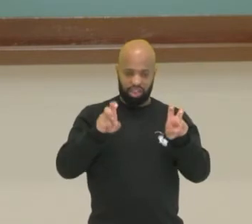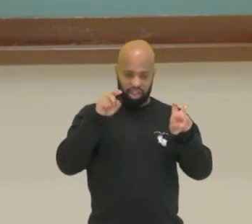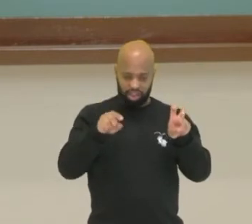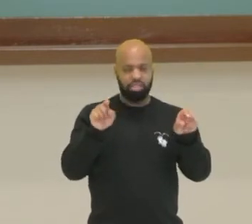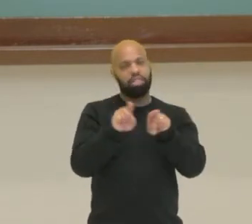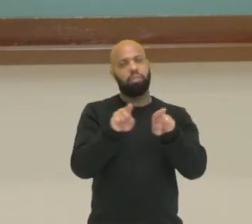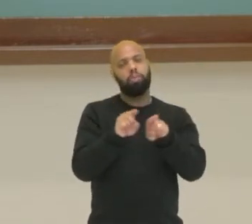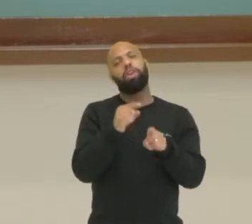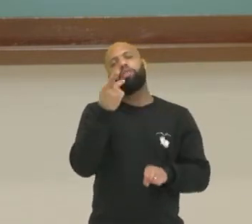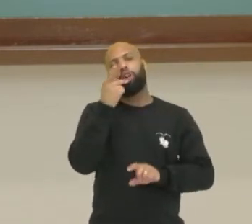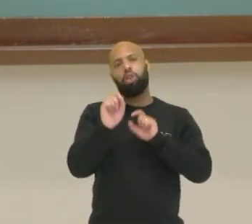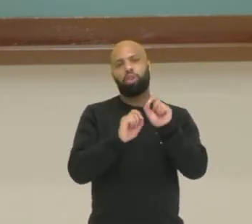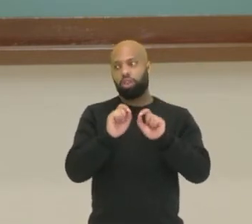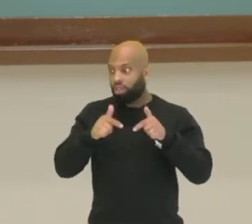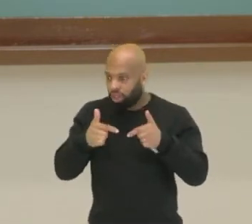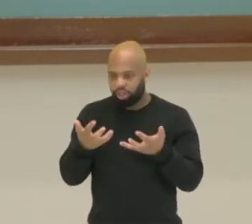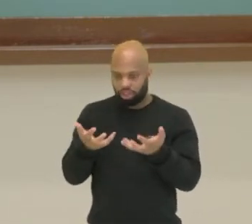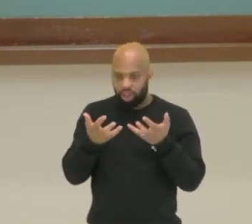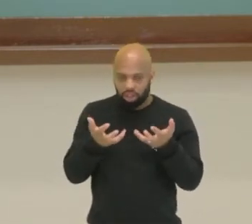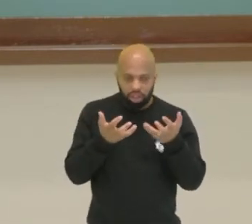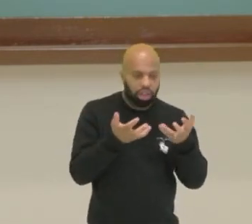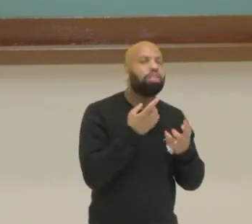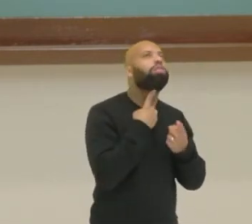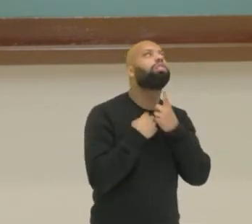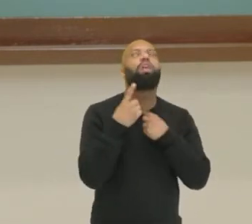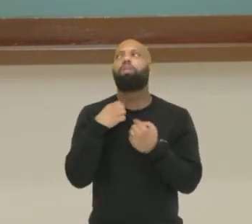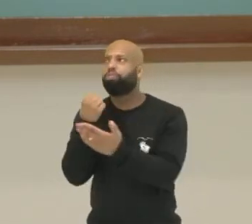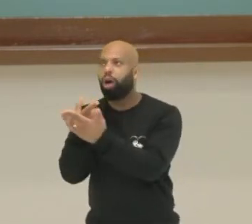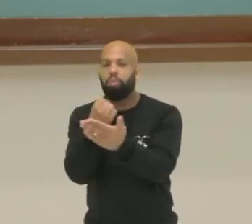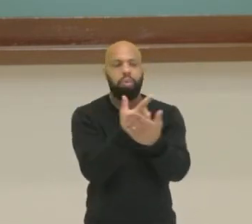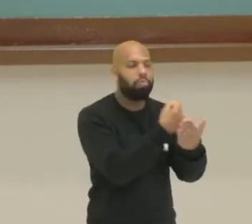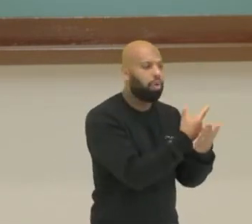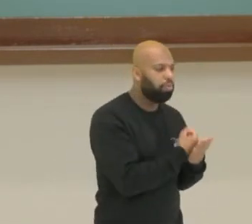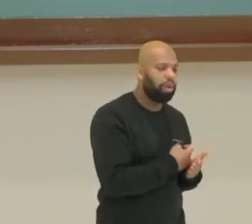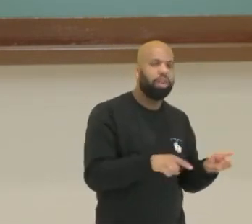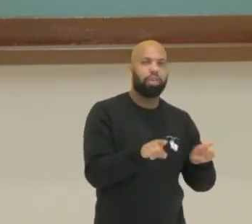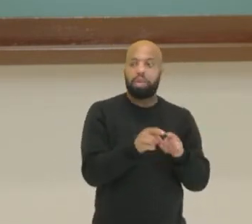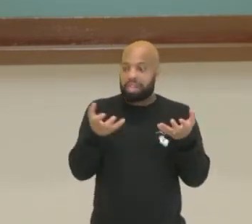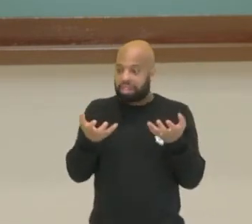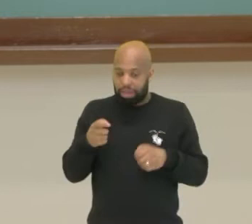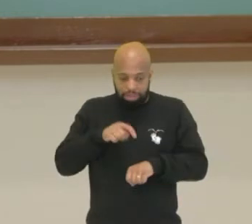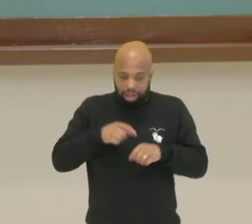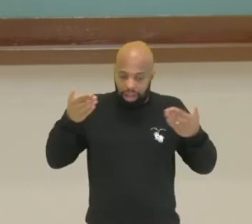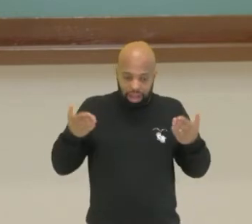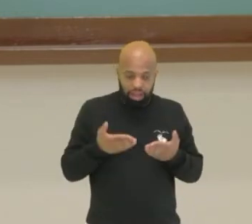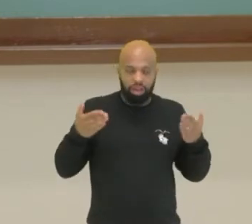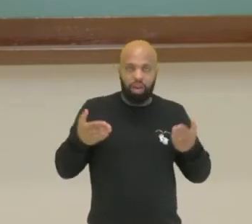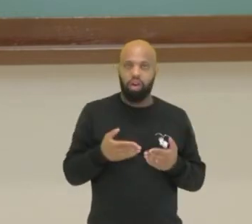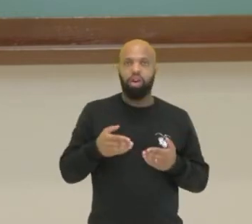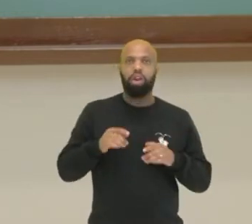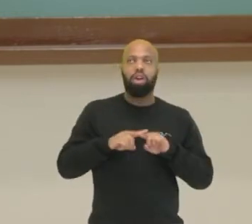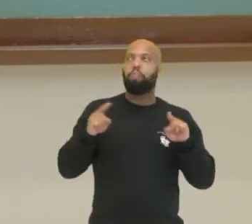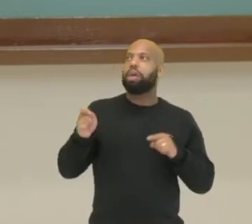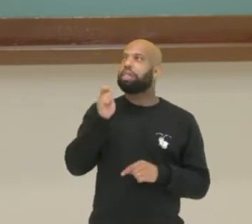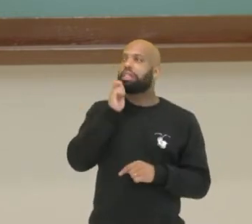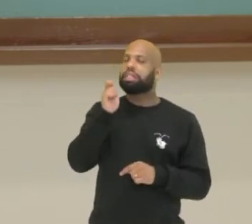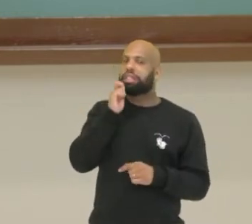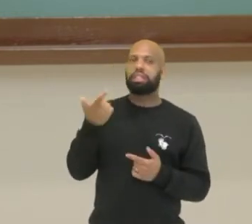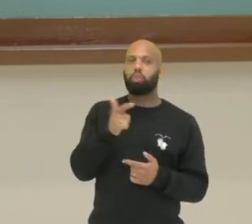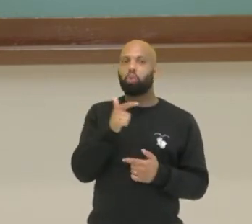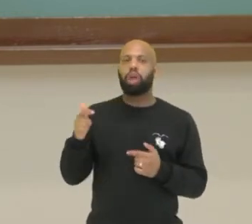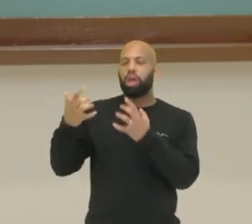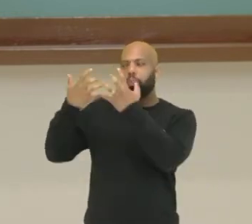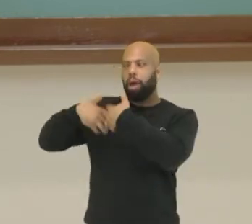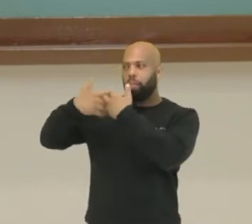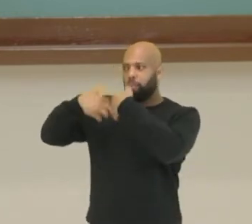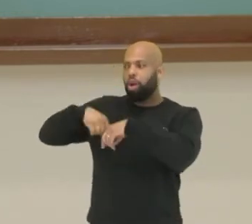Em impulsividade, as pessoas compram por impulso, ou imediatismo, compram sem fazer uma reflexão aprofundada sobre